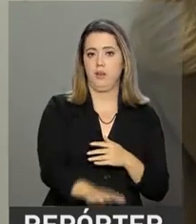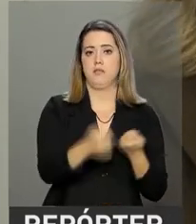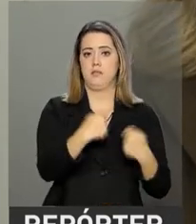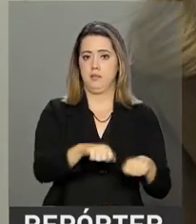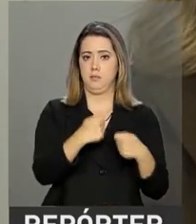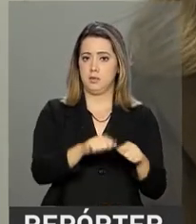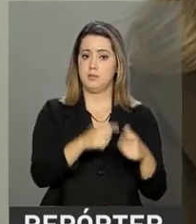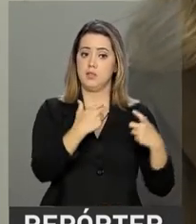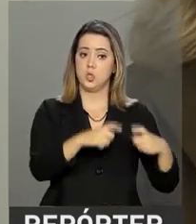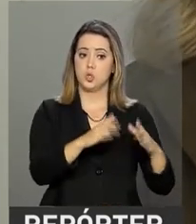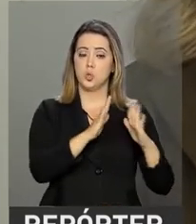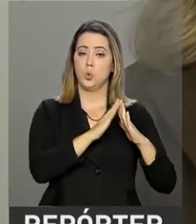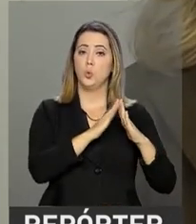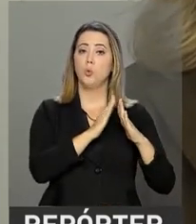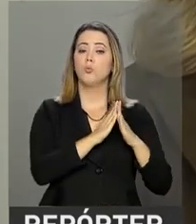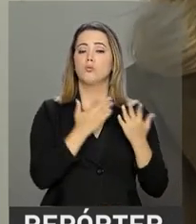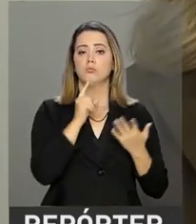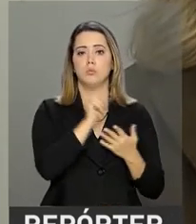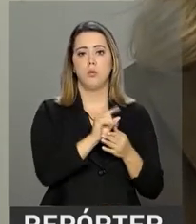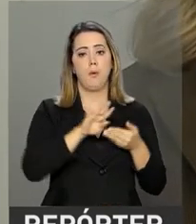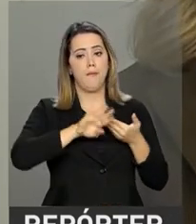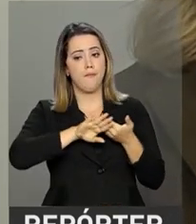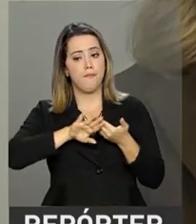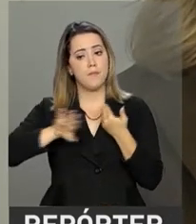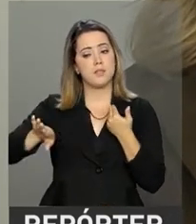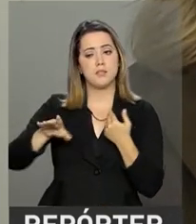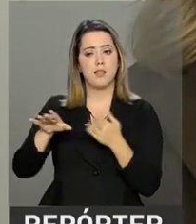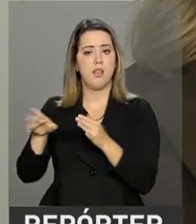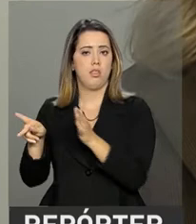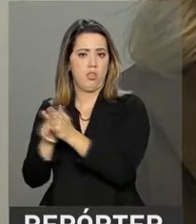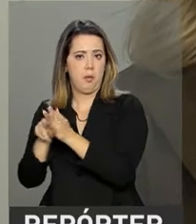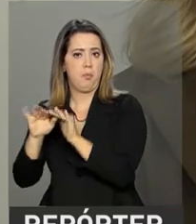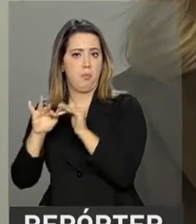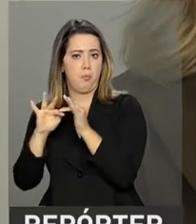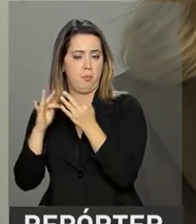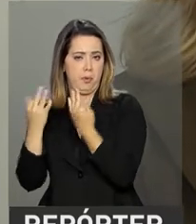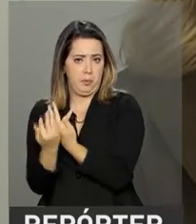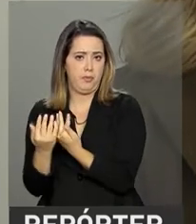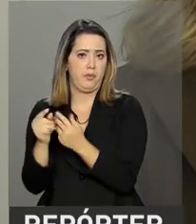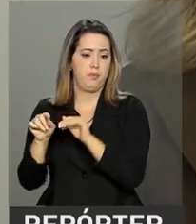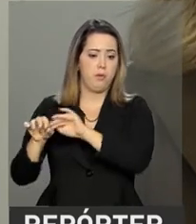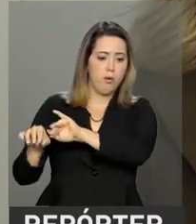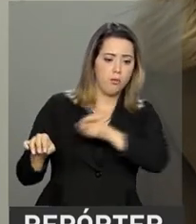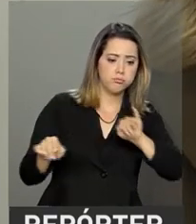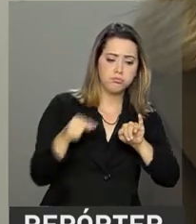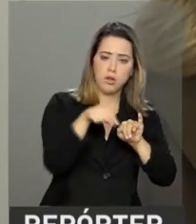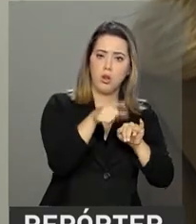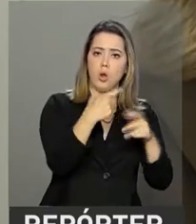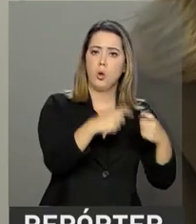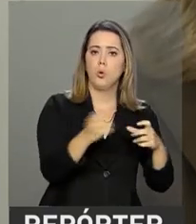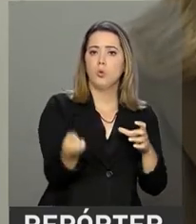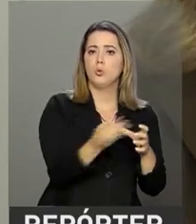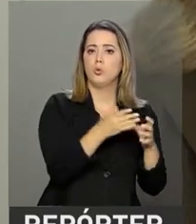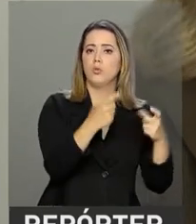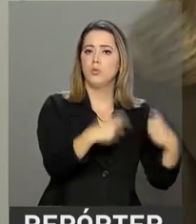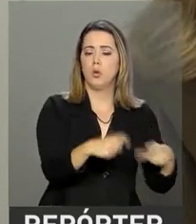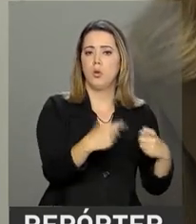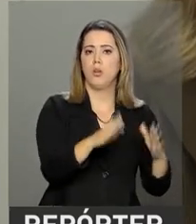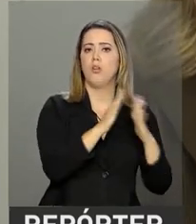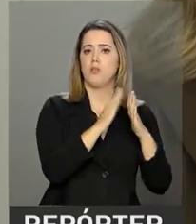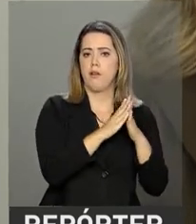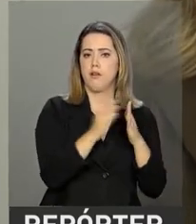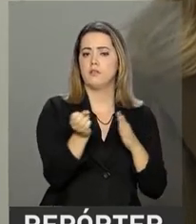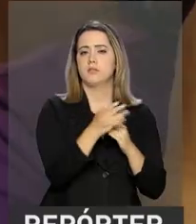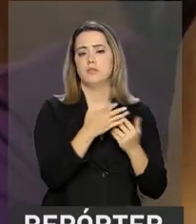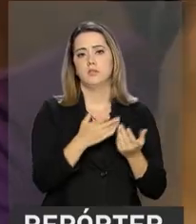este adolescente, enquanto ela é afastada do lar por alguma questão de vulnerabilidade dessa família de origem, mas que em algum momento ela irá retornar